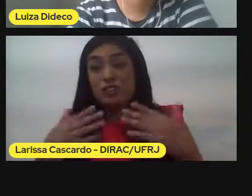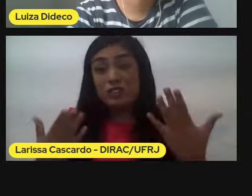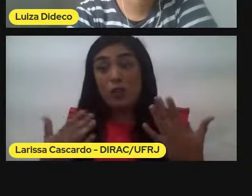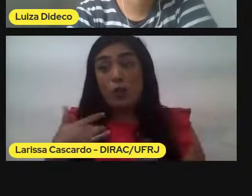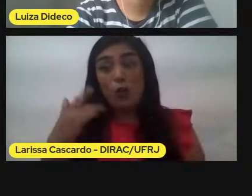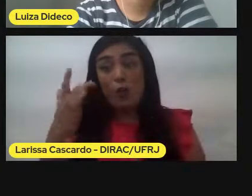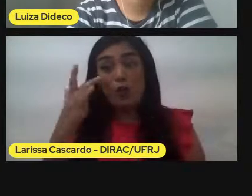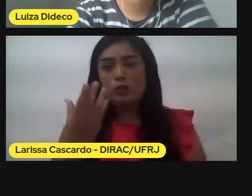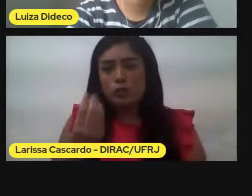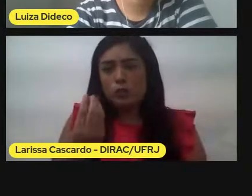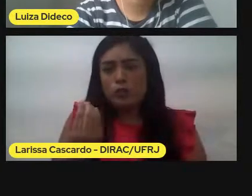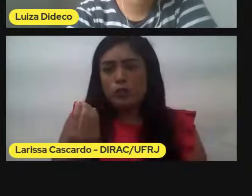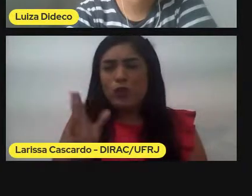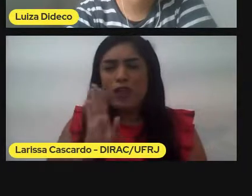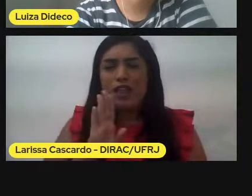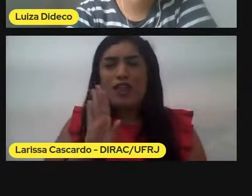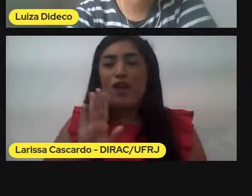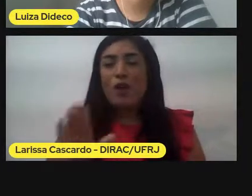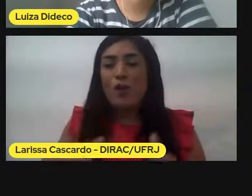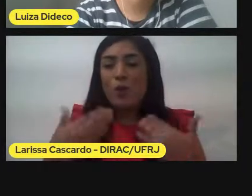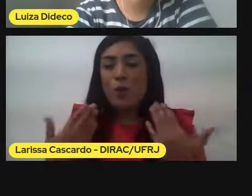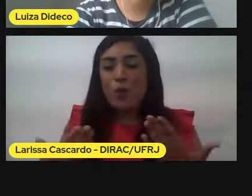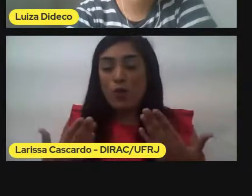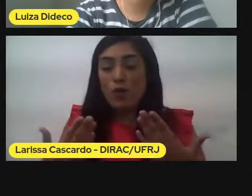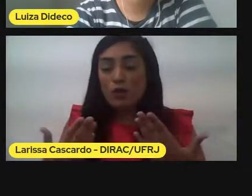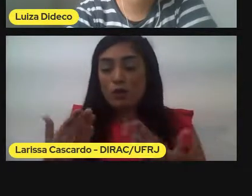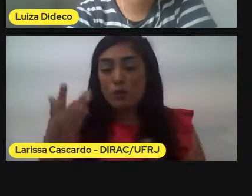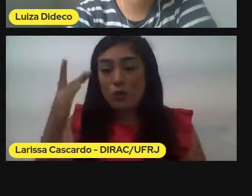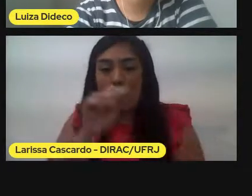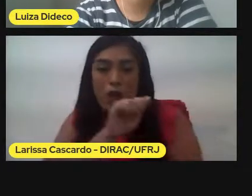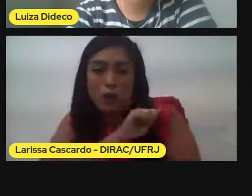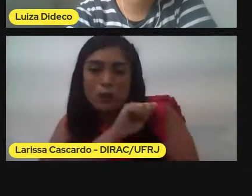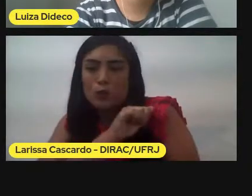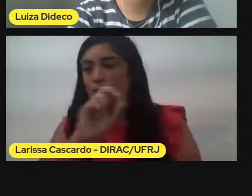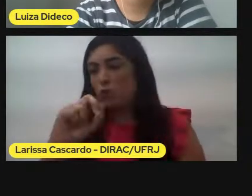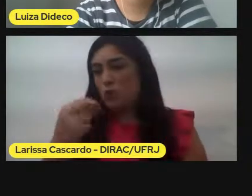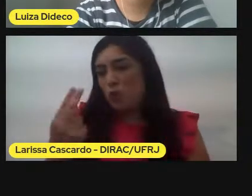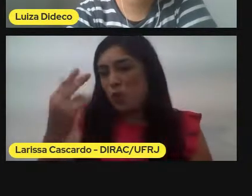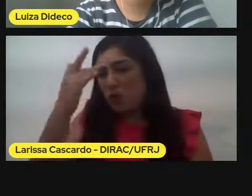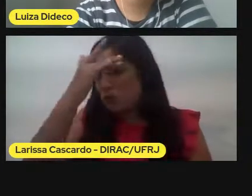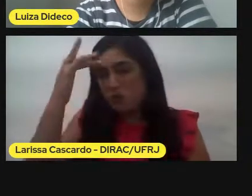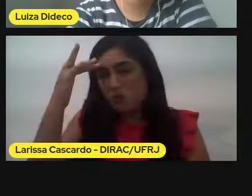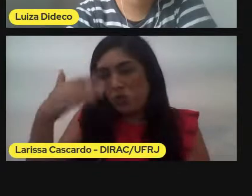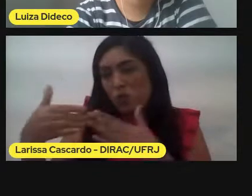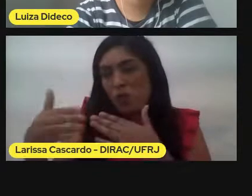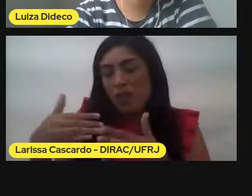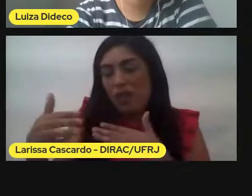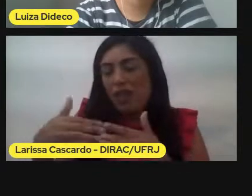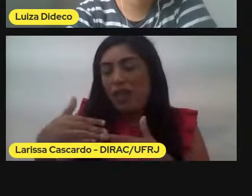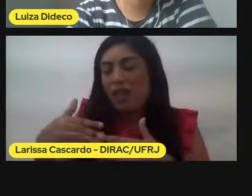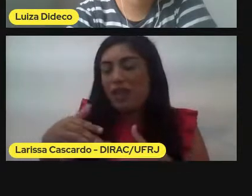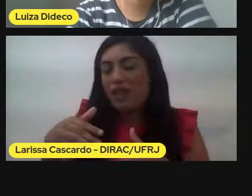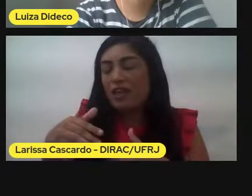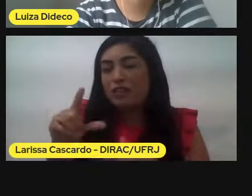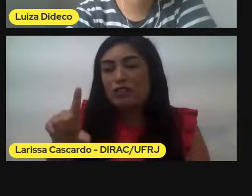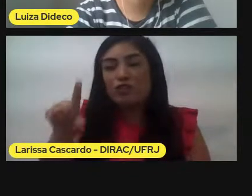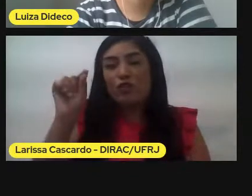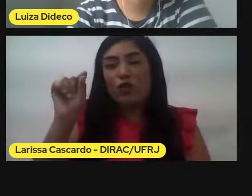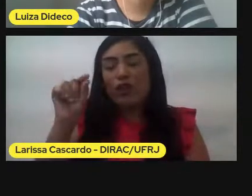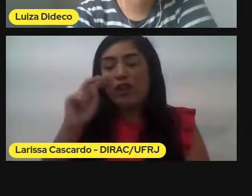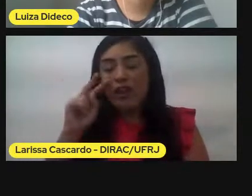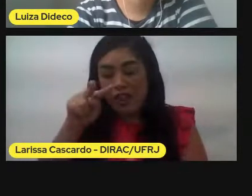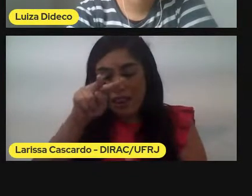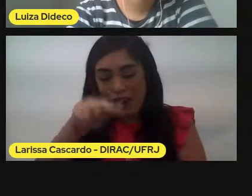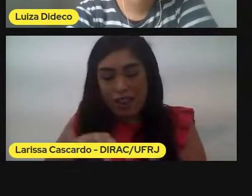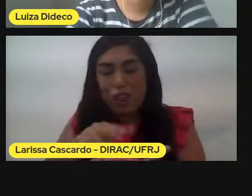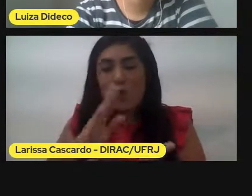lê o livro sem ler comentadores, sem buscar saber do que se trata. Eu acho isso